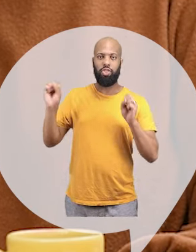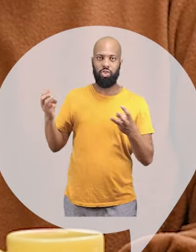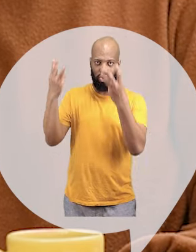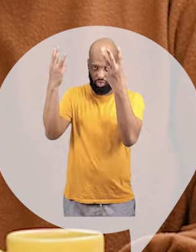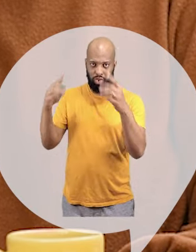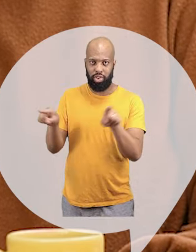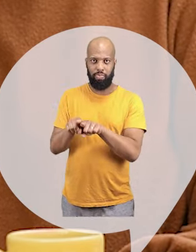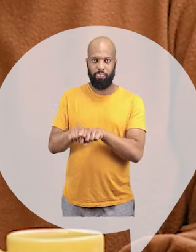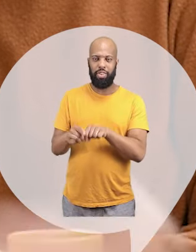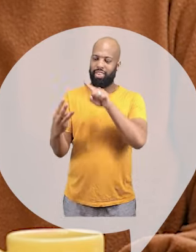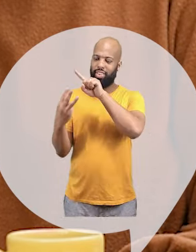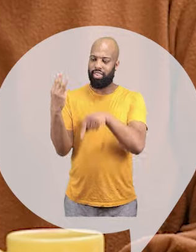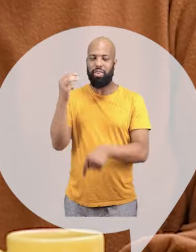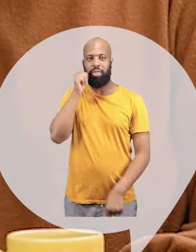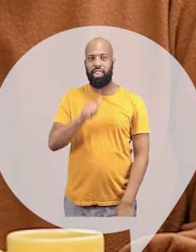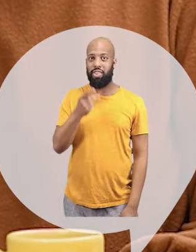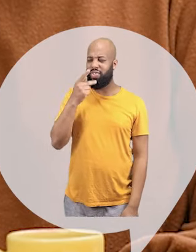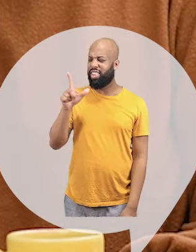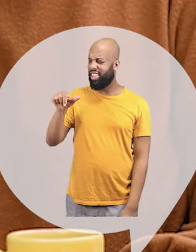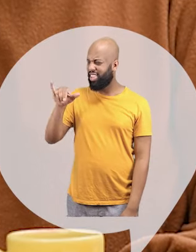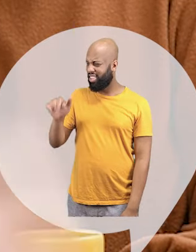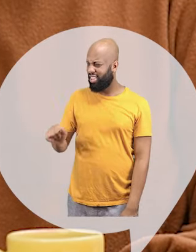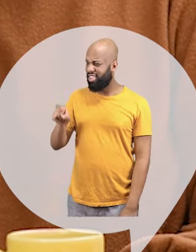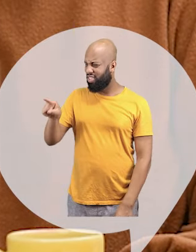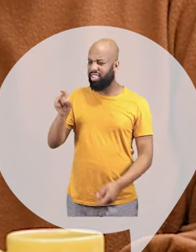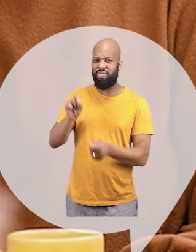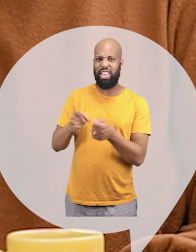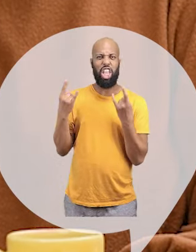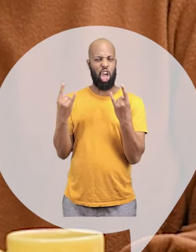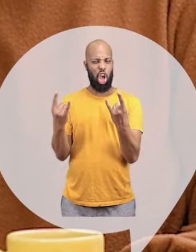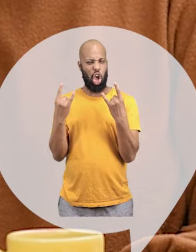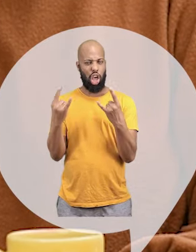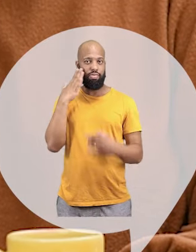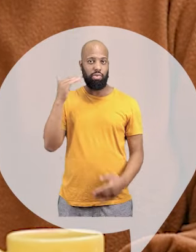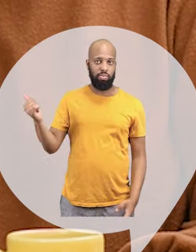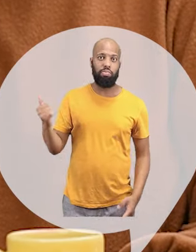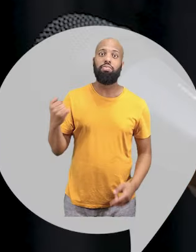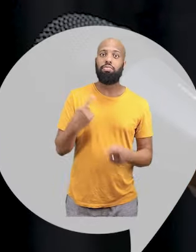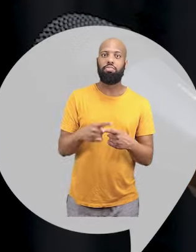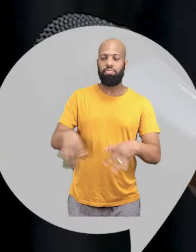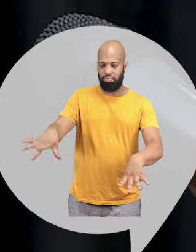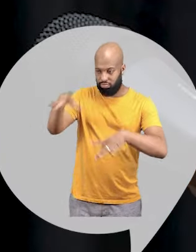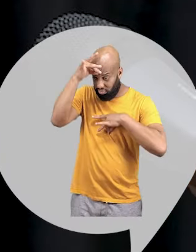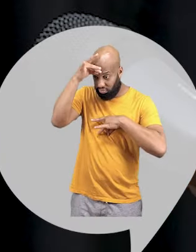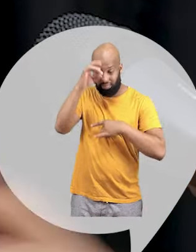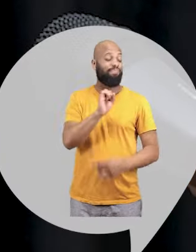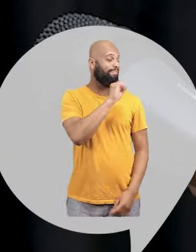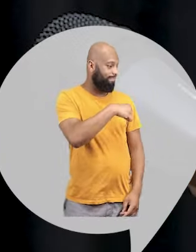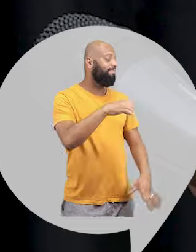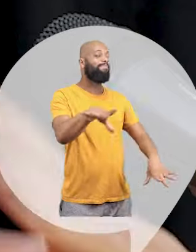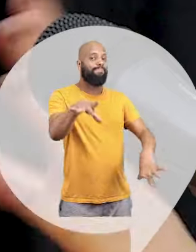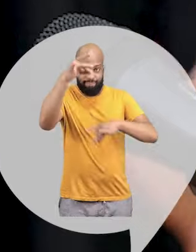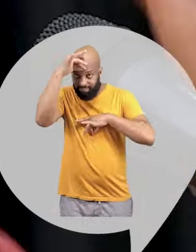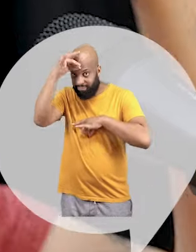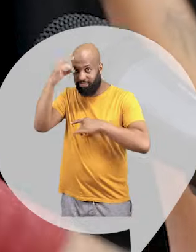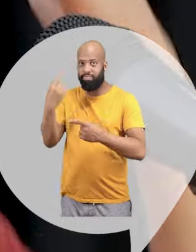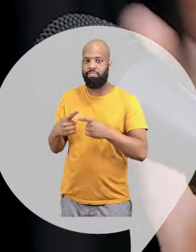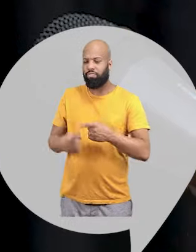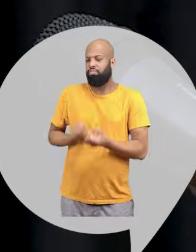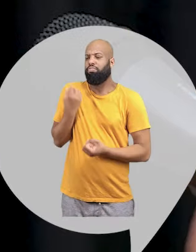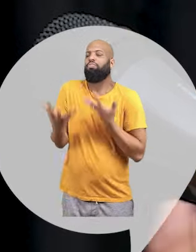a gente passou com Little like e as meninas falam assim tipo assim então é super Rockstar entendeu e eu encarno